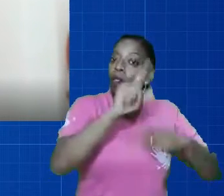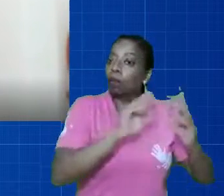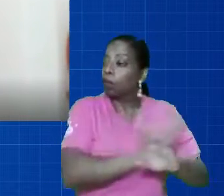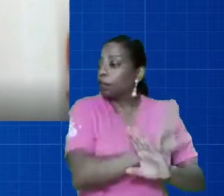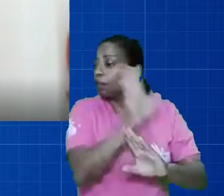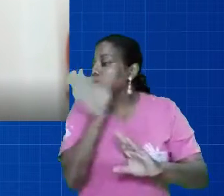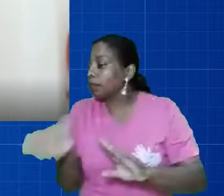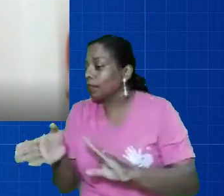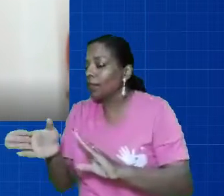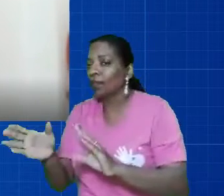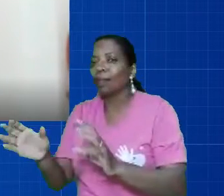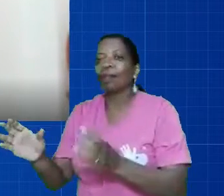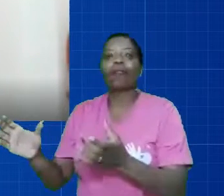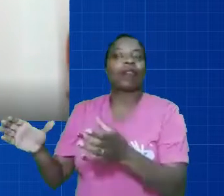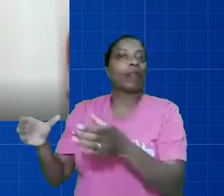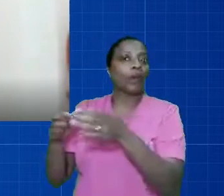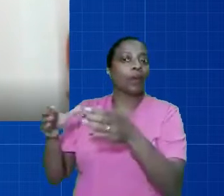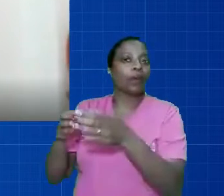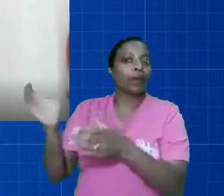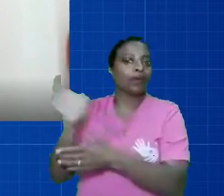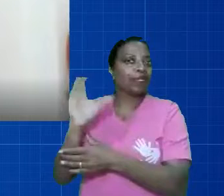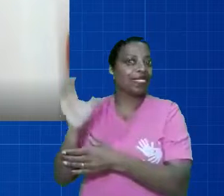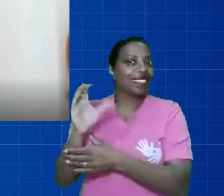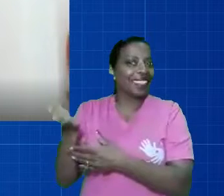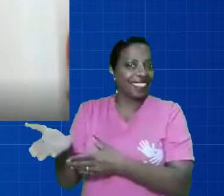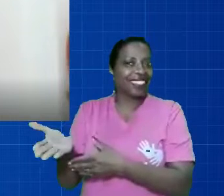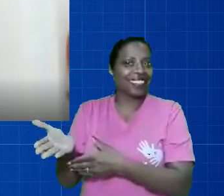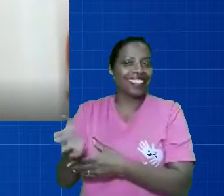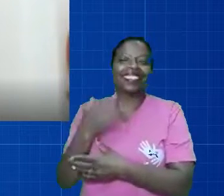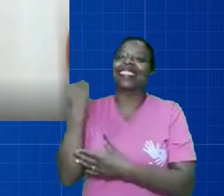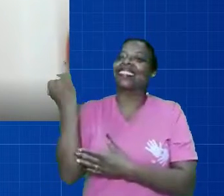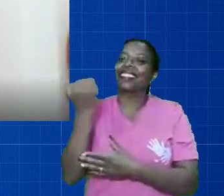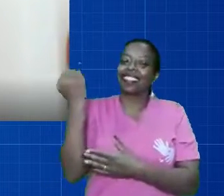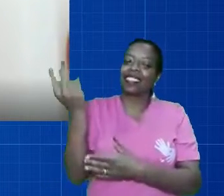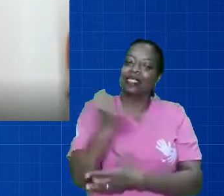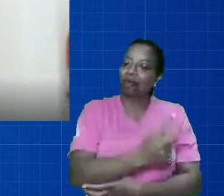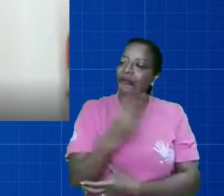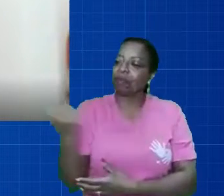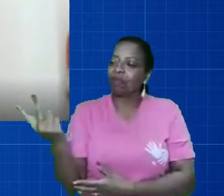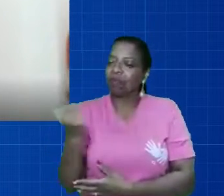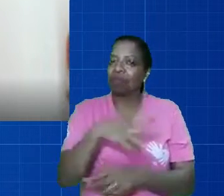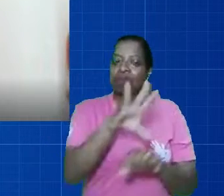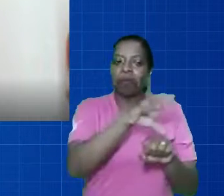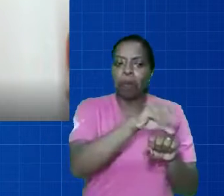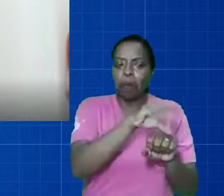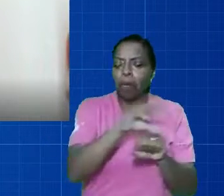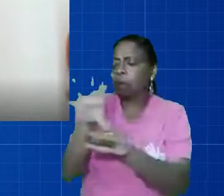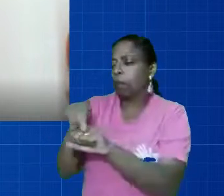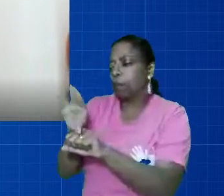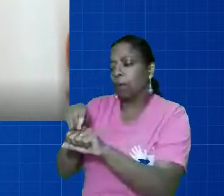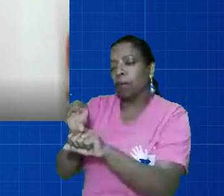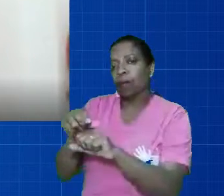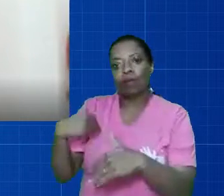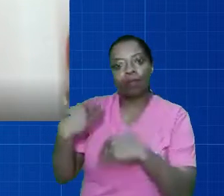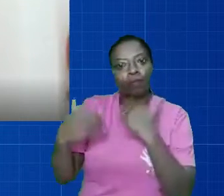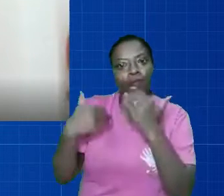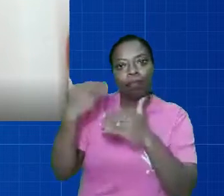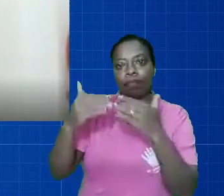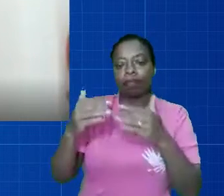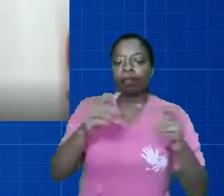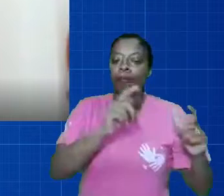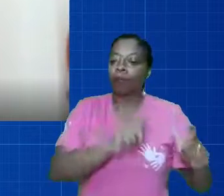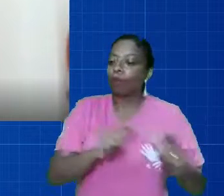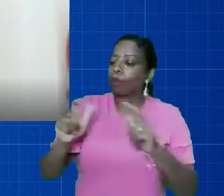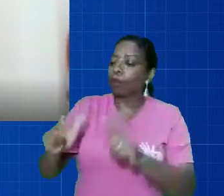quanto de arte. Né? Então, é um crescimento ali. E esses espaços, eles precisam ser continuados. Né? Eles